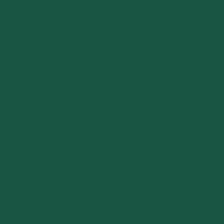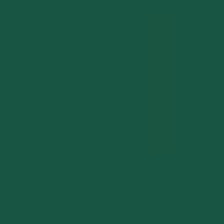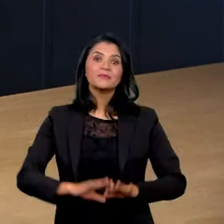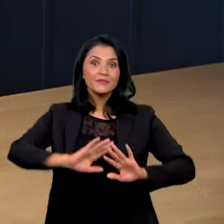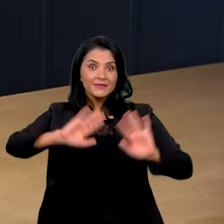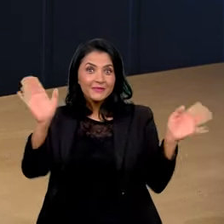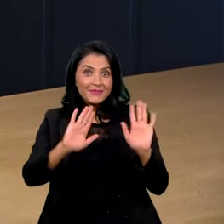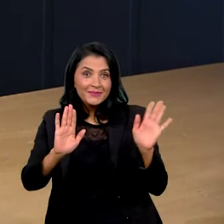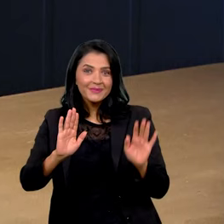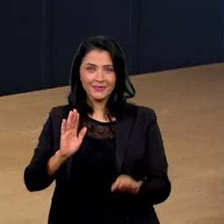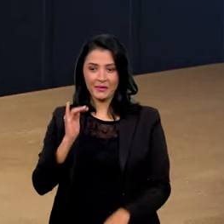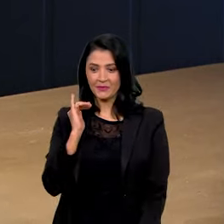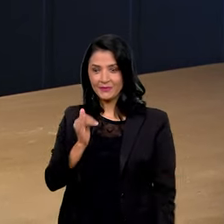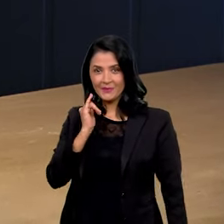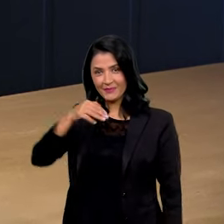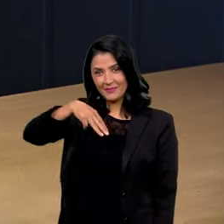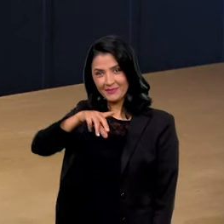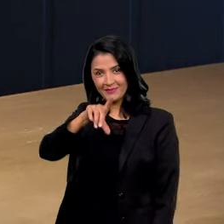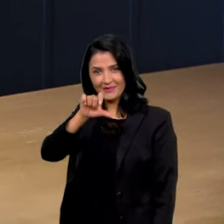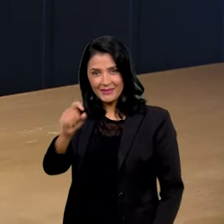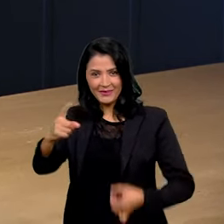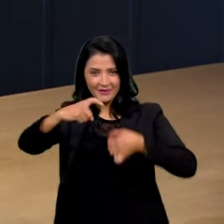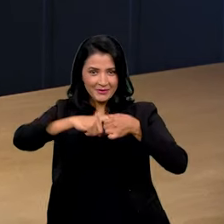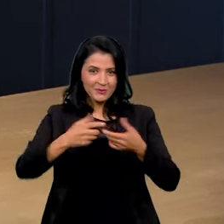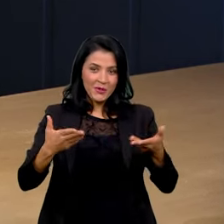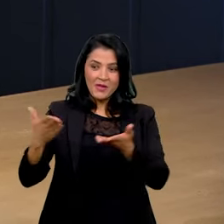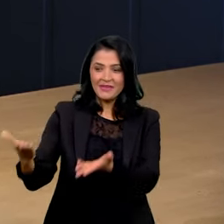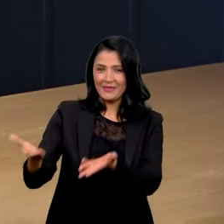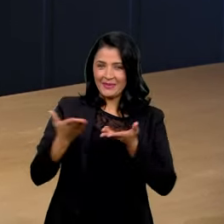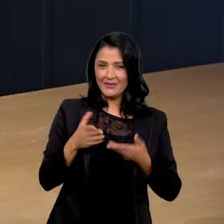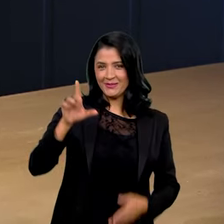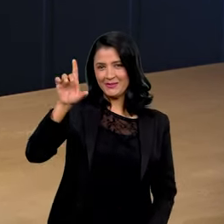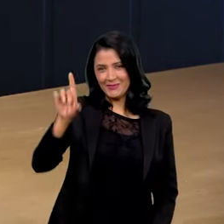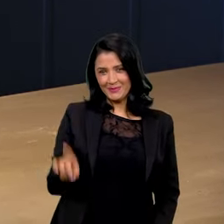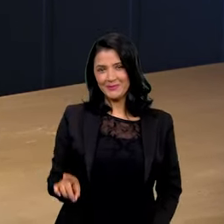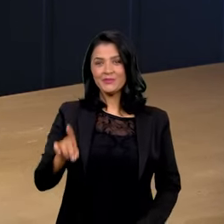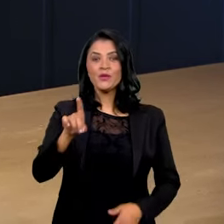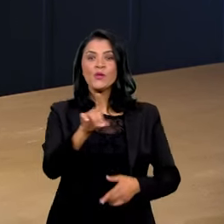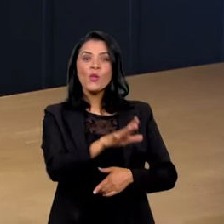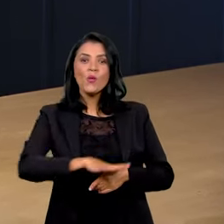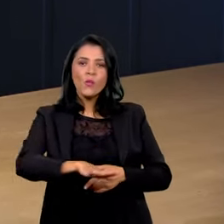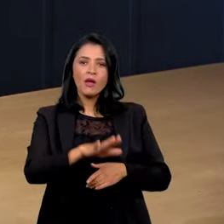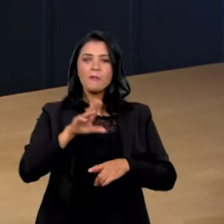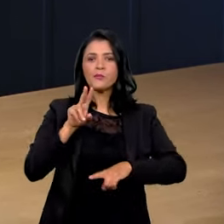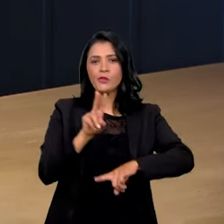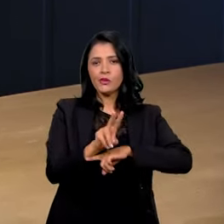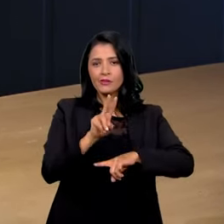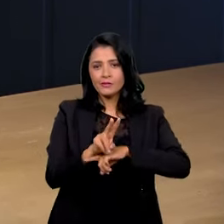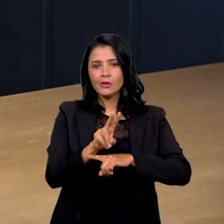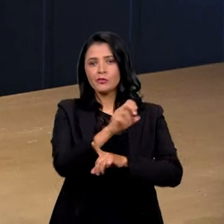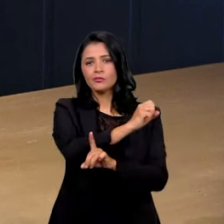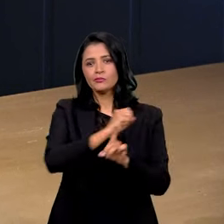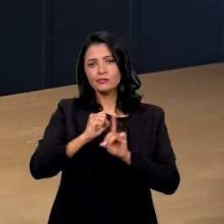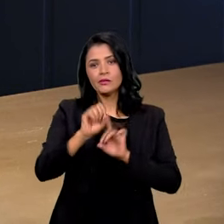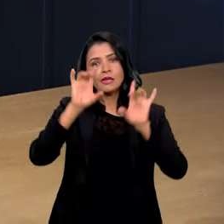lá olá o fala MDS está de volta e hoje recebemos o diretor do Departamento de proteção social